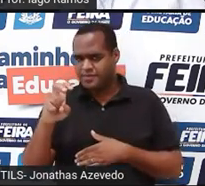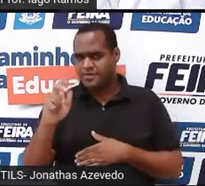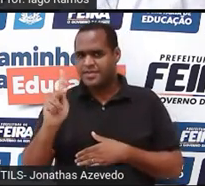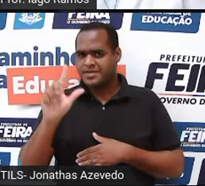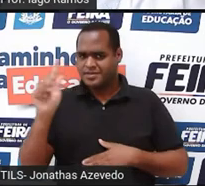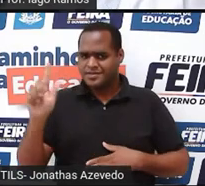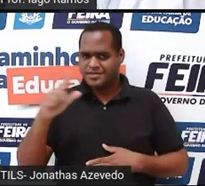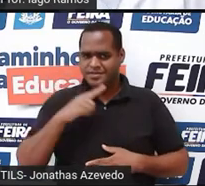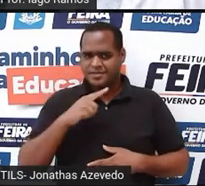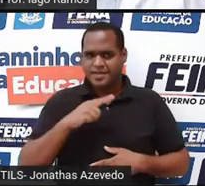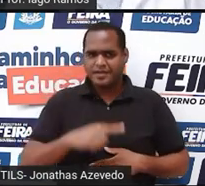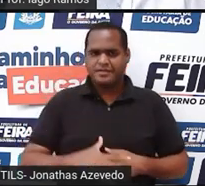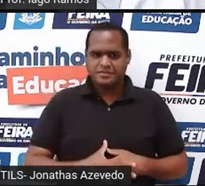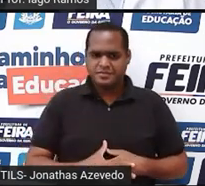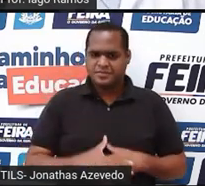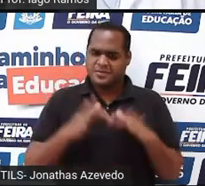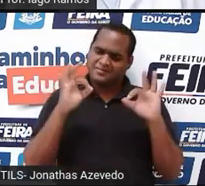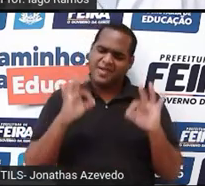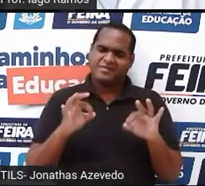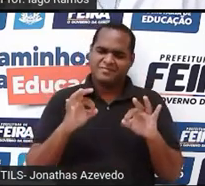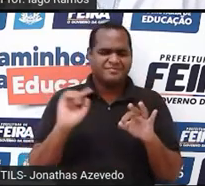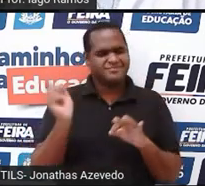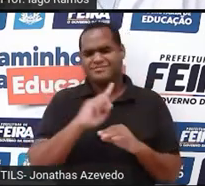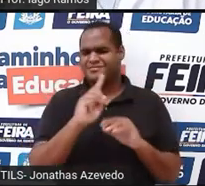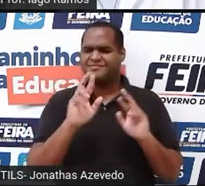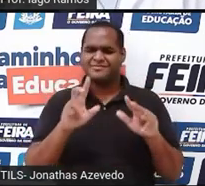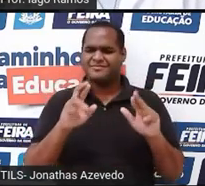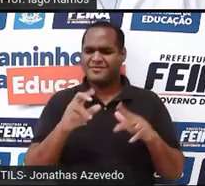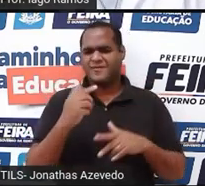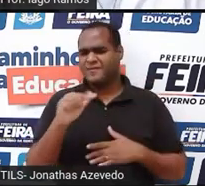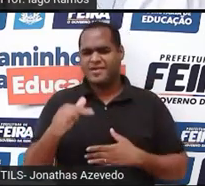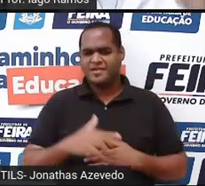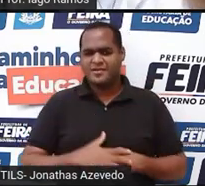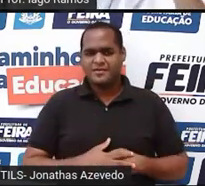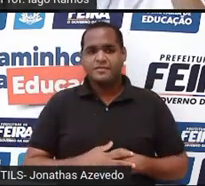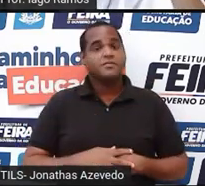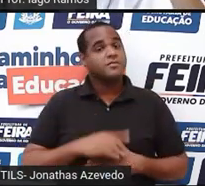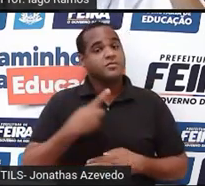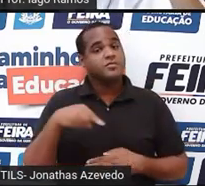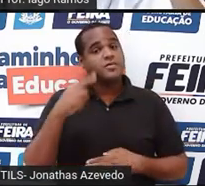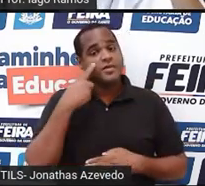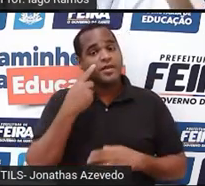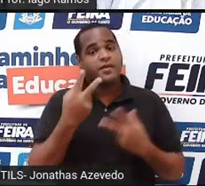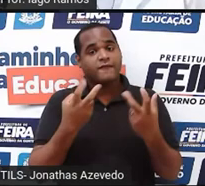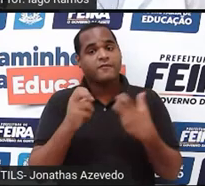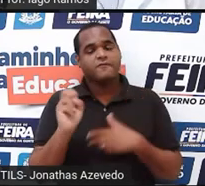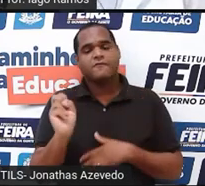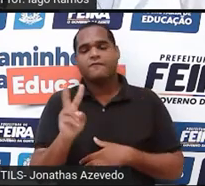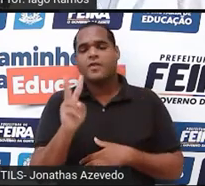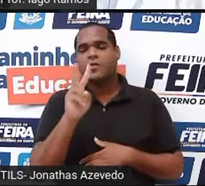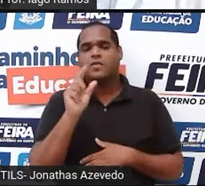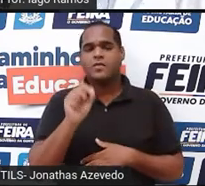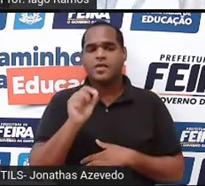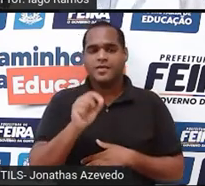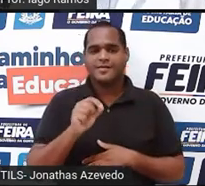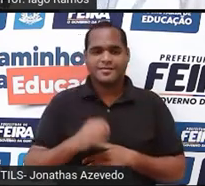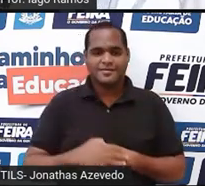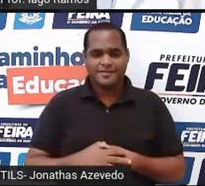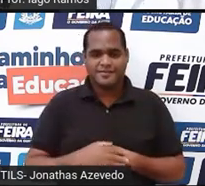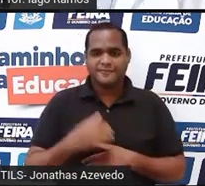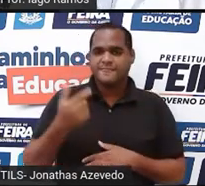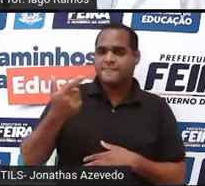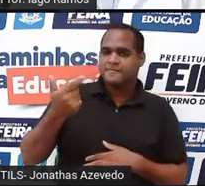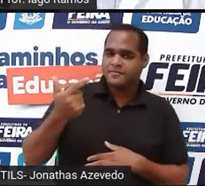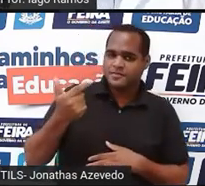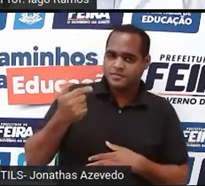não é certo isso acontecer tá apesar de a gente perceber que nos valores acontece o seguinte de